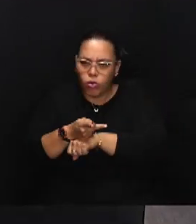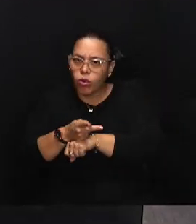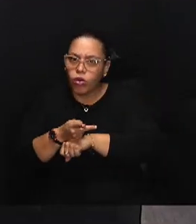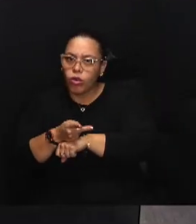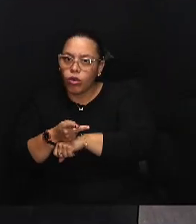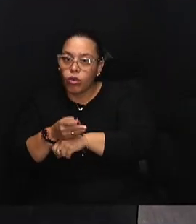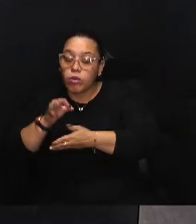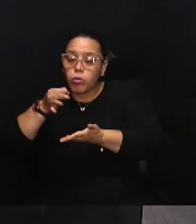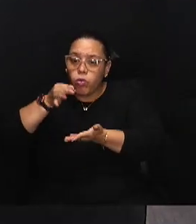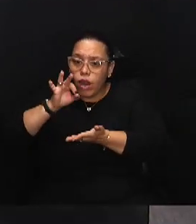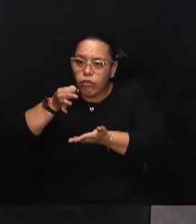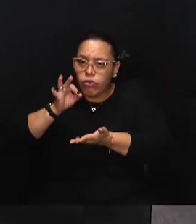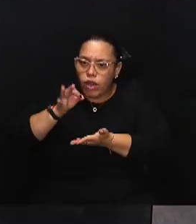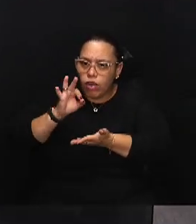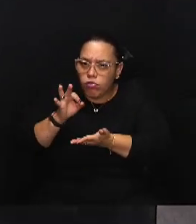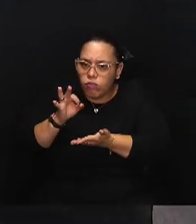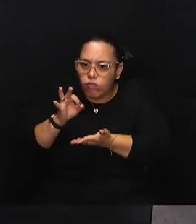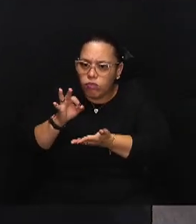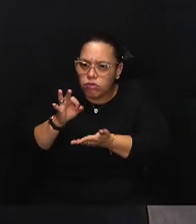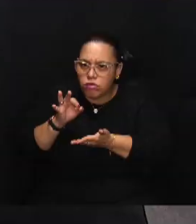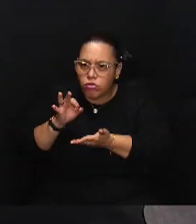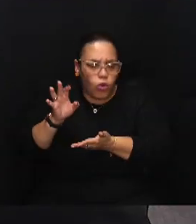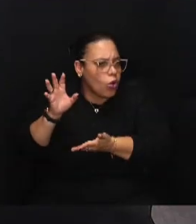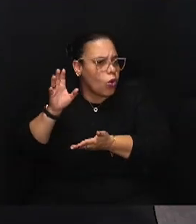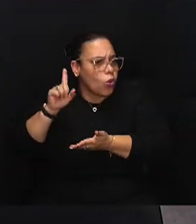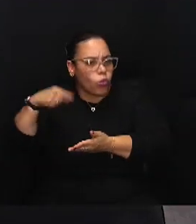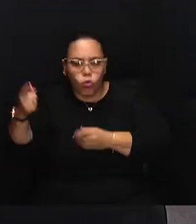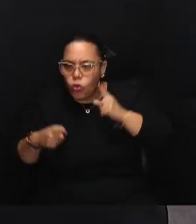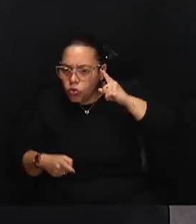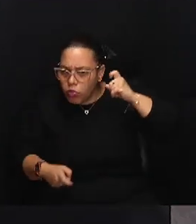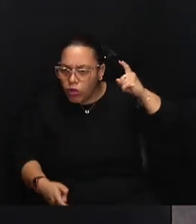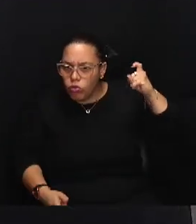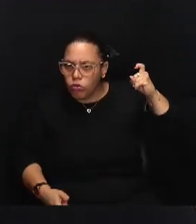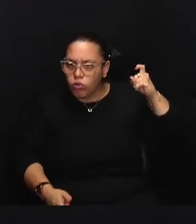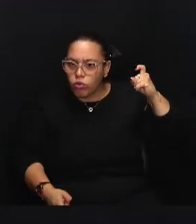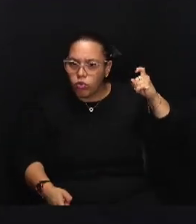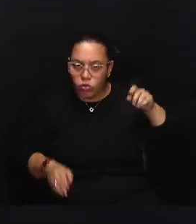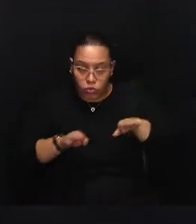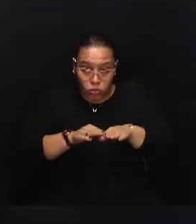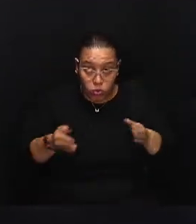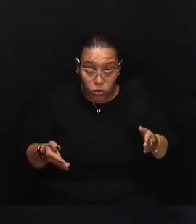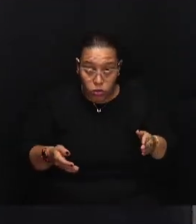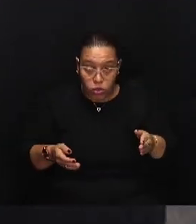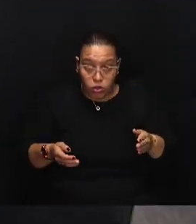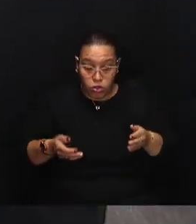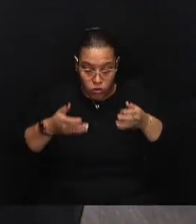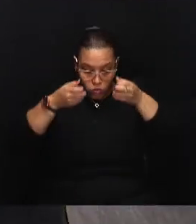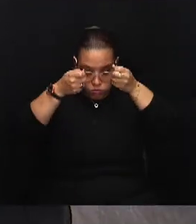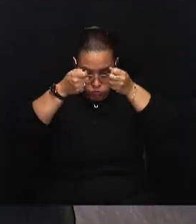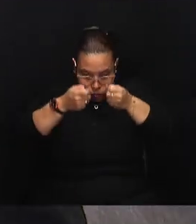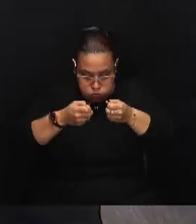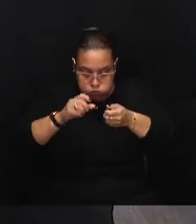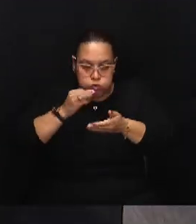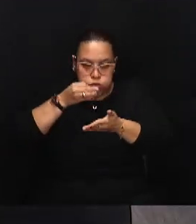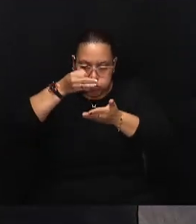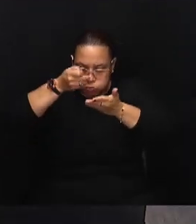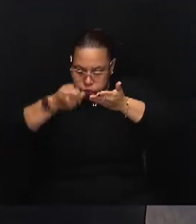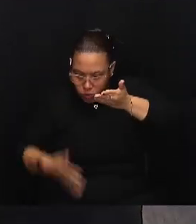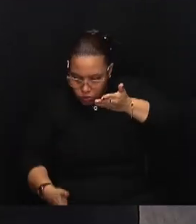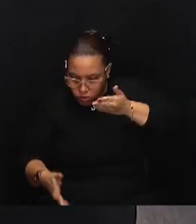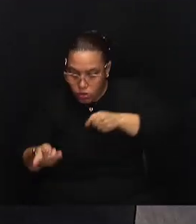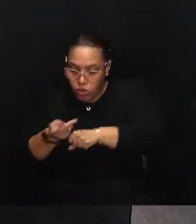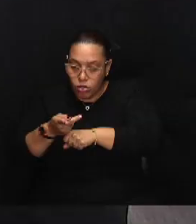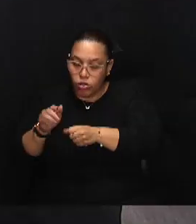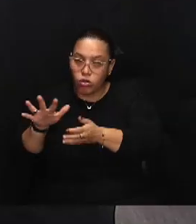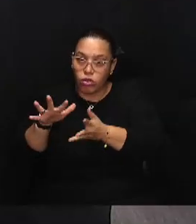tomando um café e ele escutou um outro barulho quando ele estava no palco, se distraiu, caiu o café no chão e ele foi buscar um